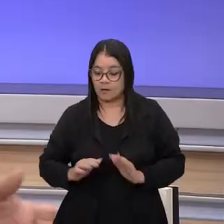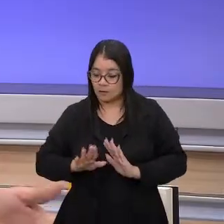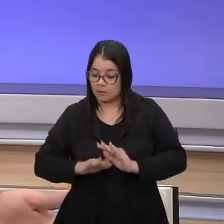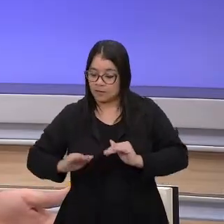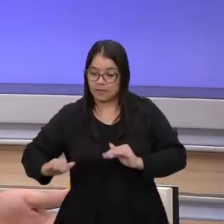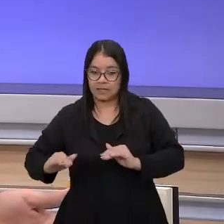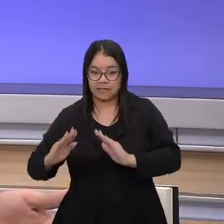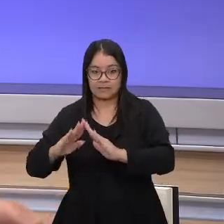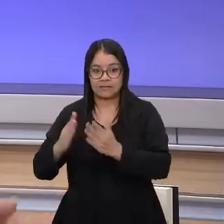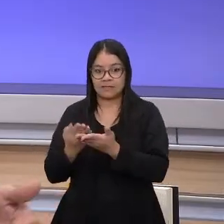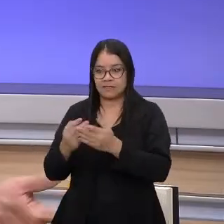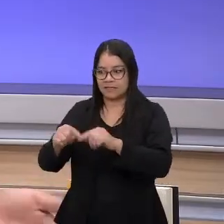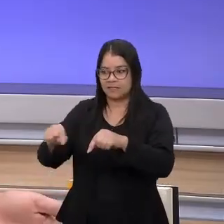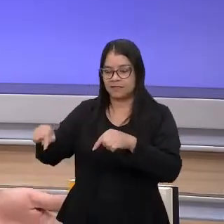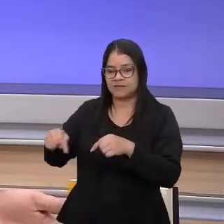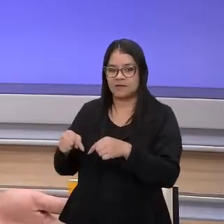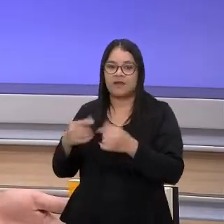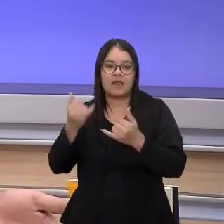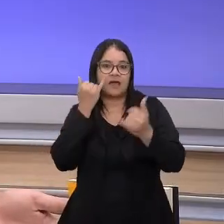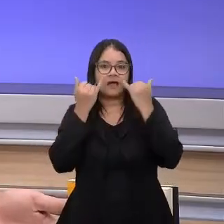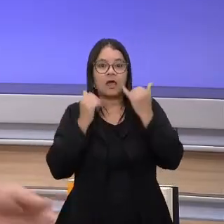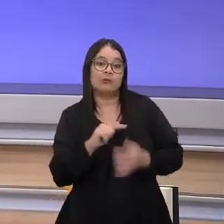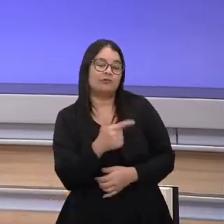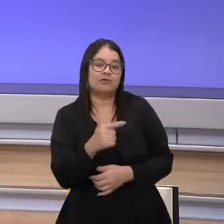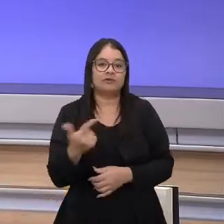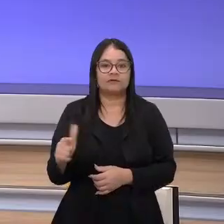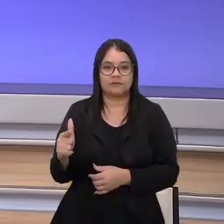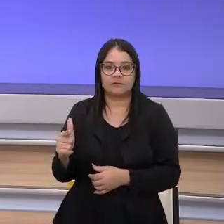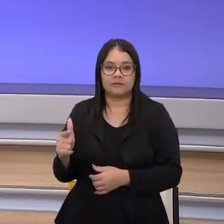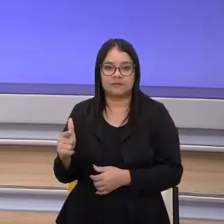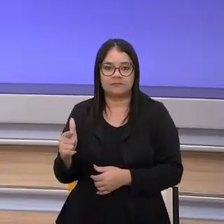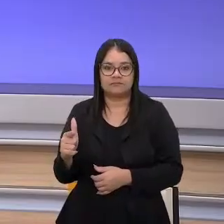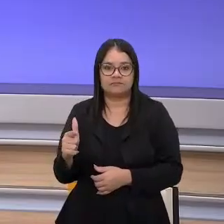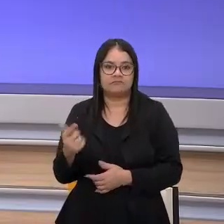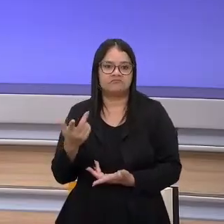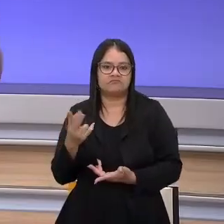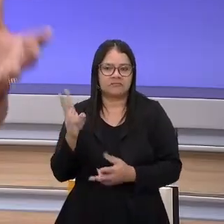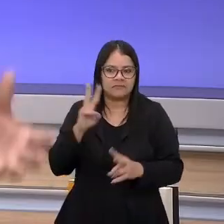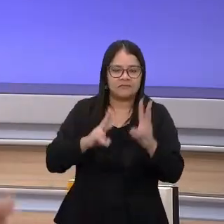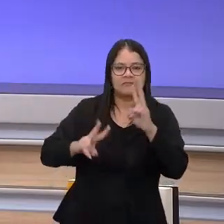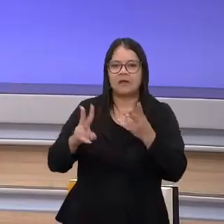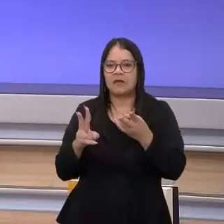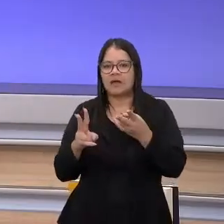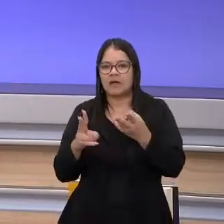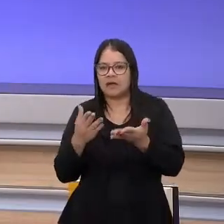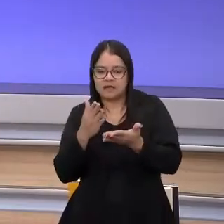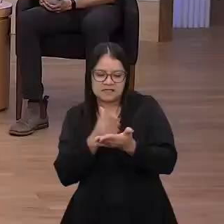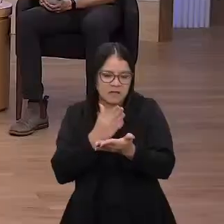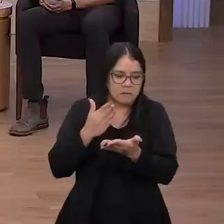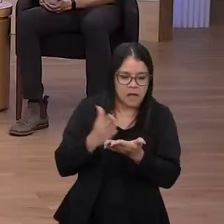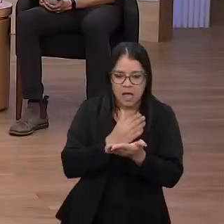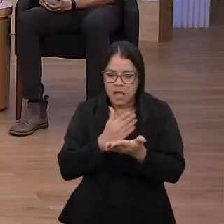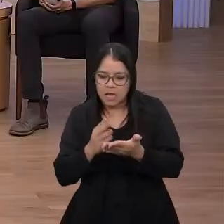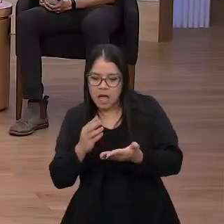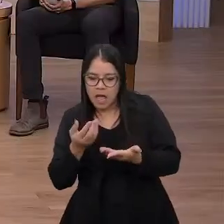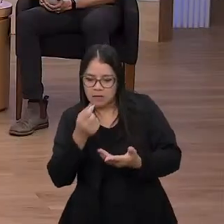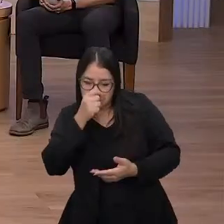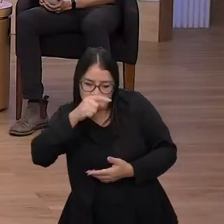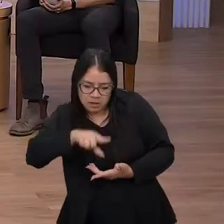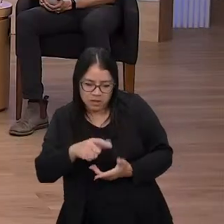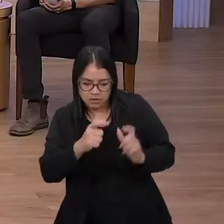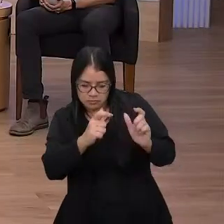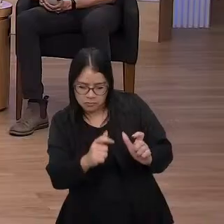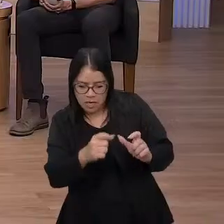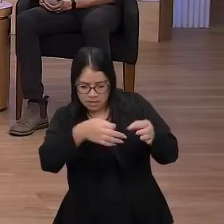escola, eu não tinha essa informação de que nós tínhamos que separar o resíduo, destinar de forma correta,